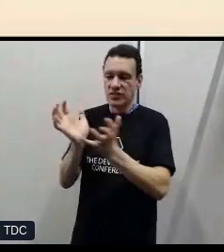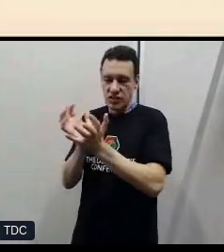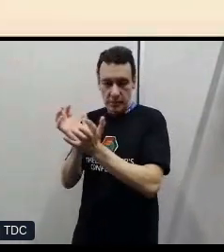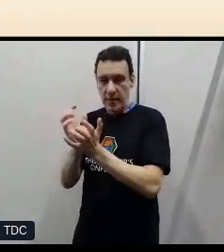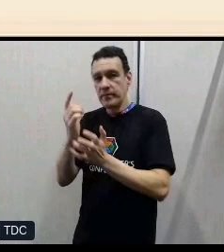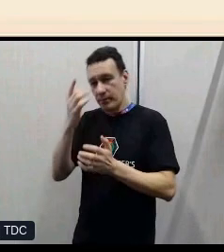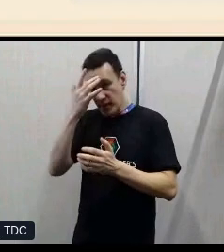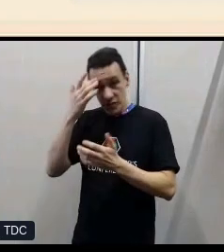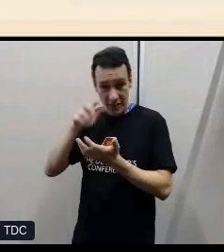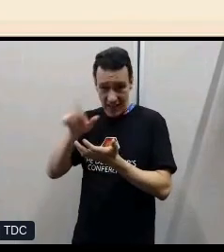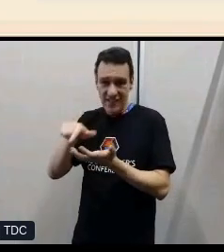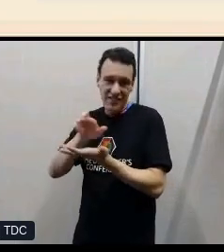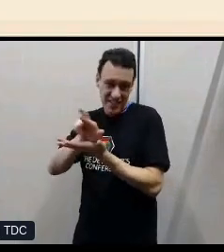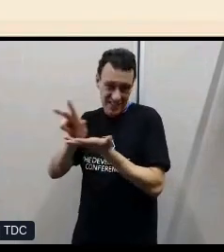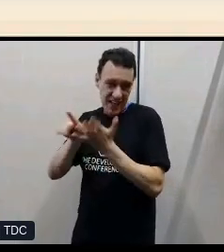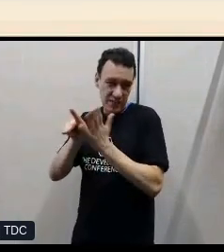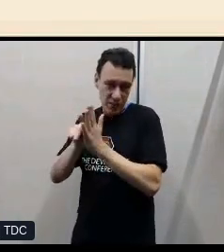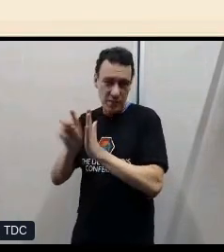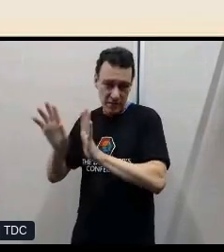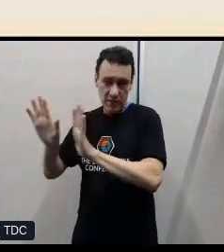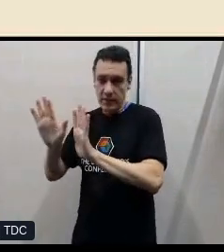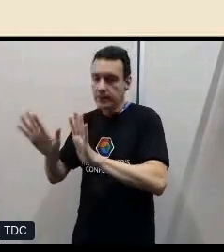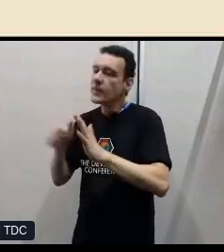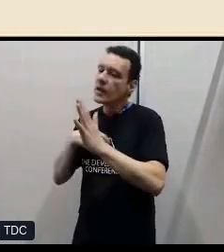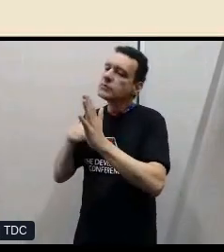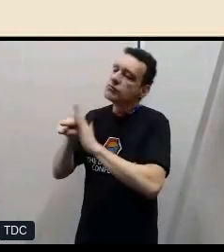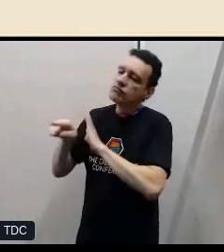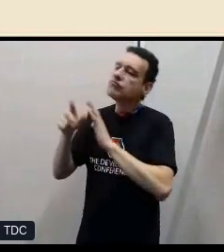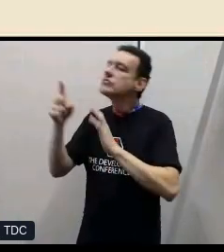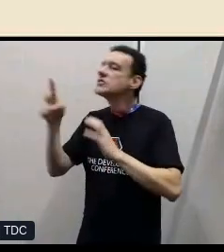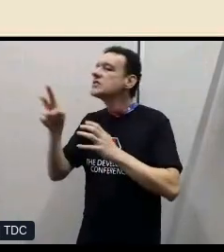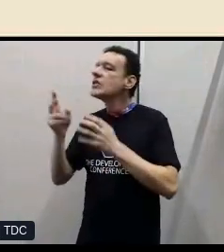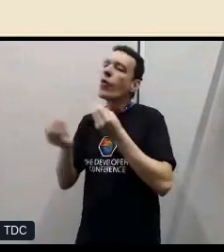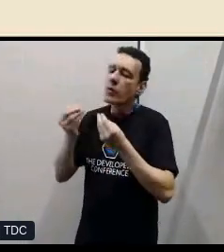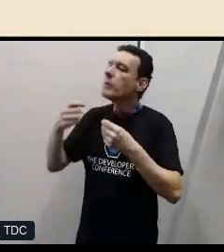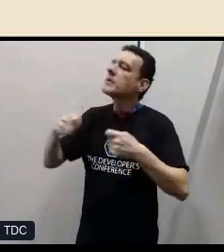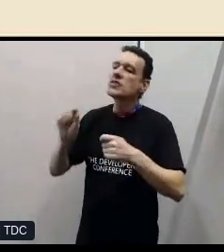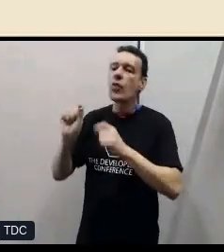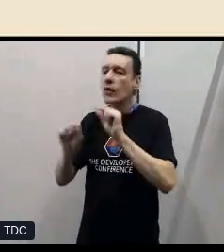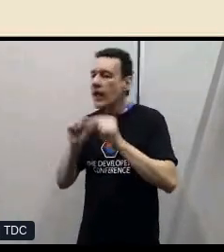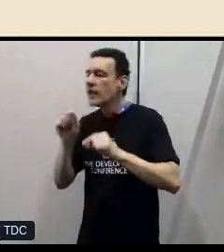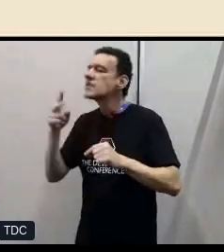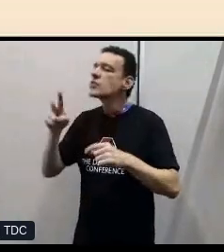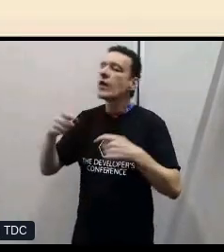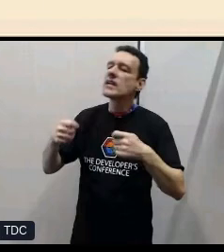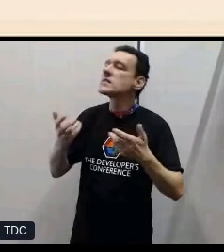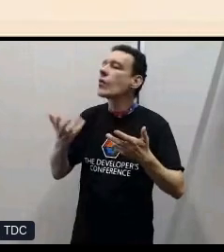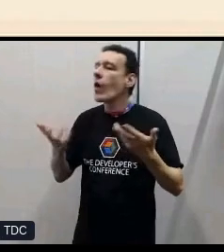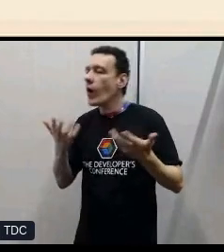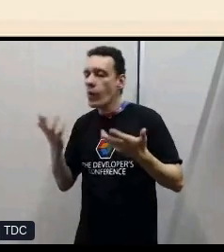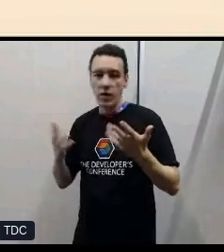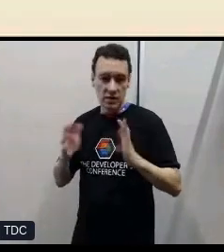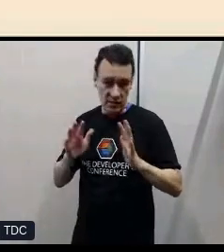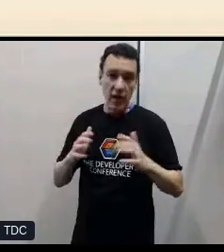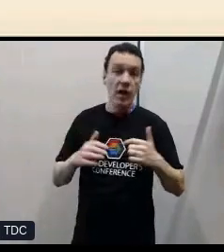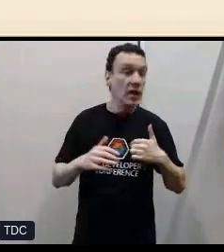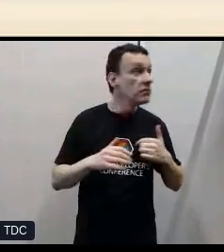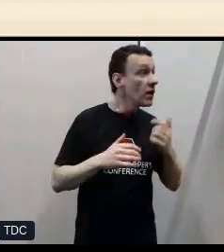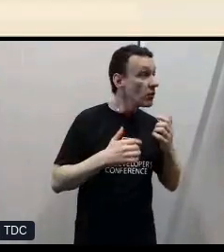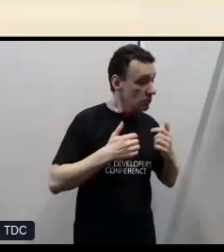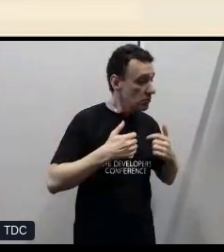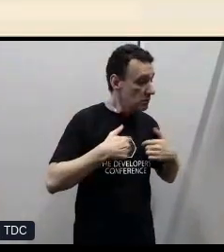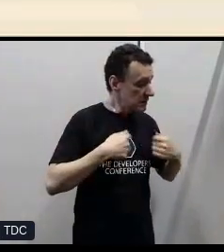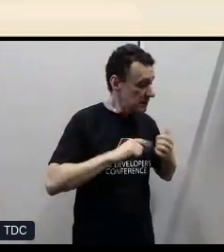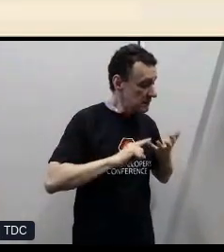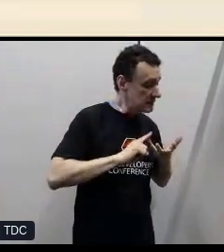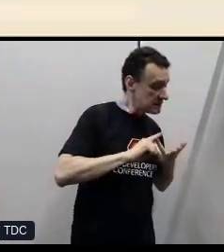ser tratada. Conversa com essa pessoa, conheça ela, entenda quais são as necessidades dela e não julgue que o que funciona para você também vai funcionar